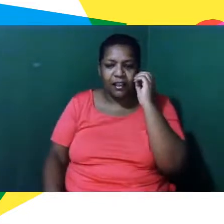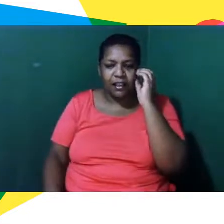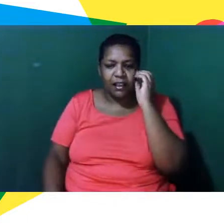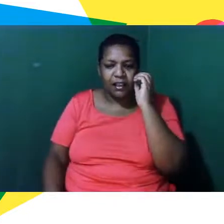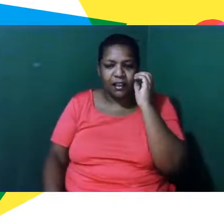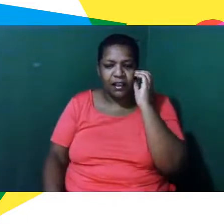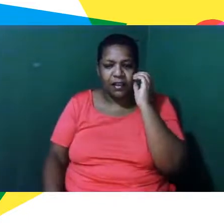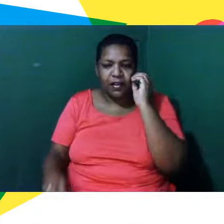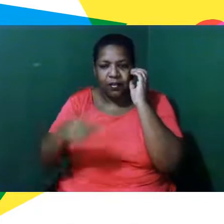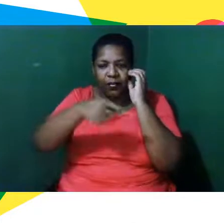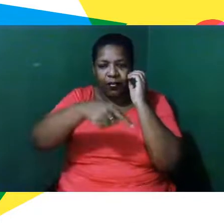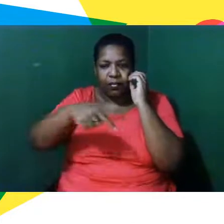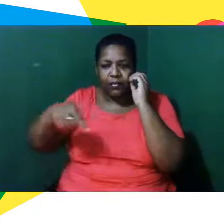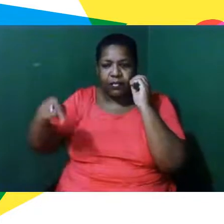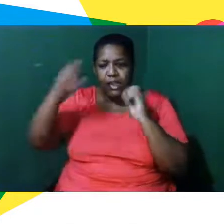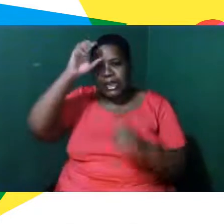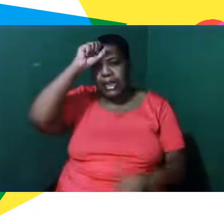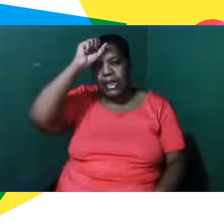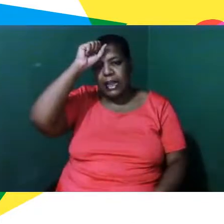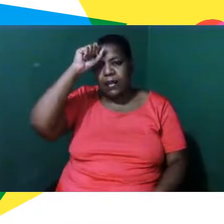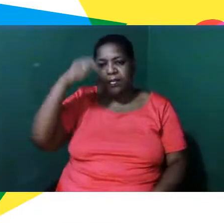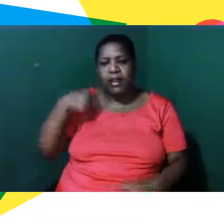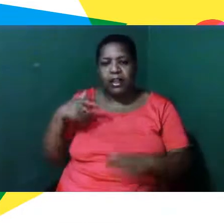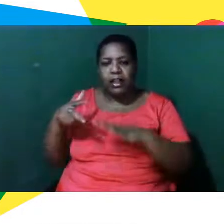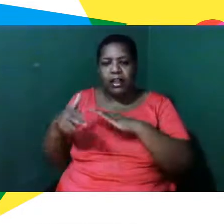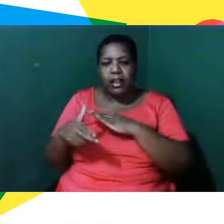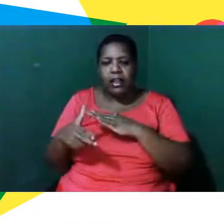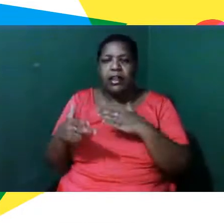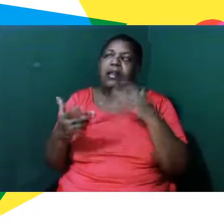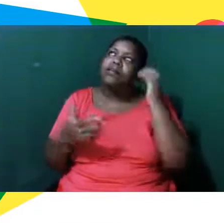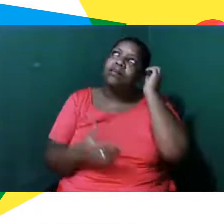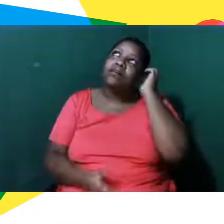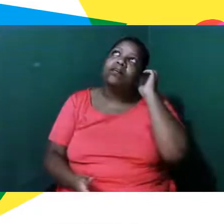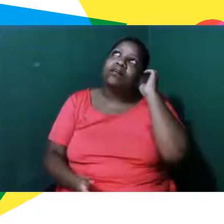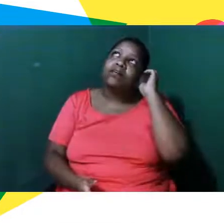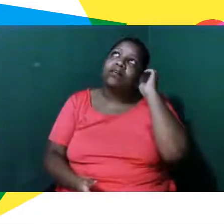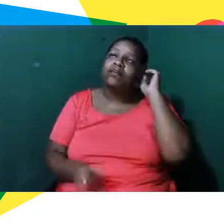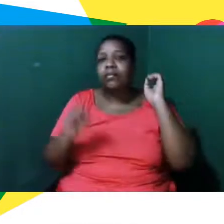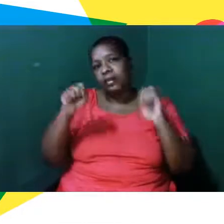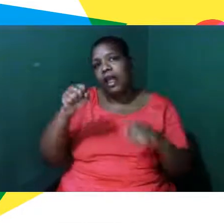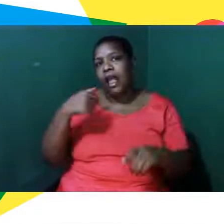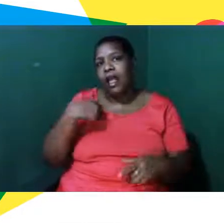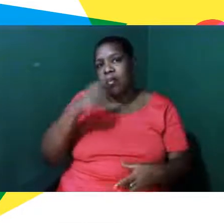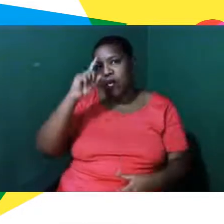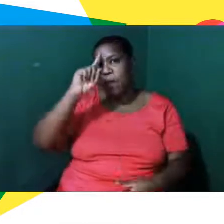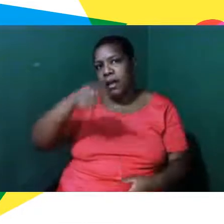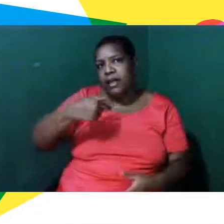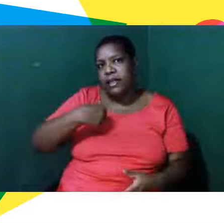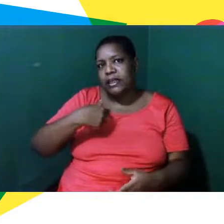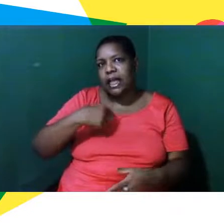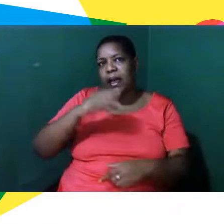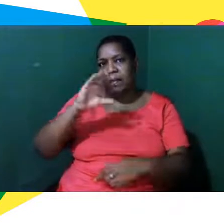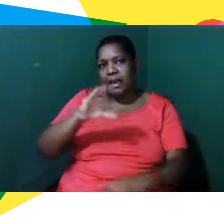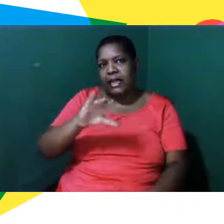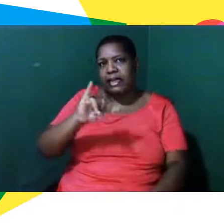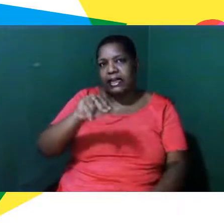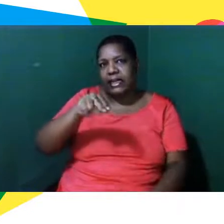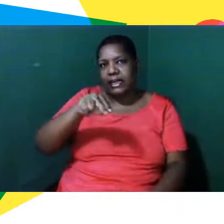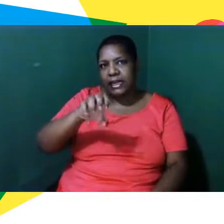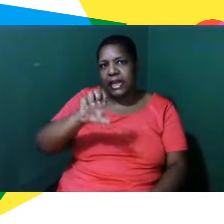gosta para se divertir e aprender edição serve podcast também tem eu vou mandar para Cinese